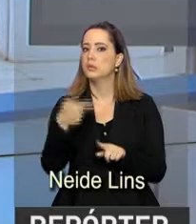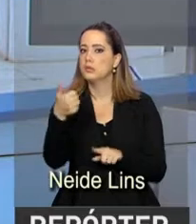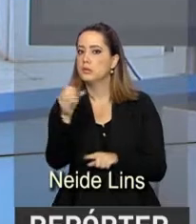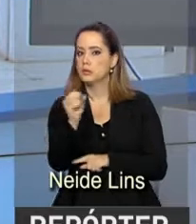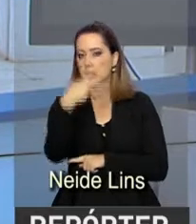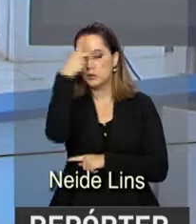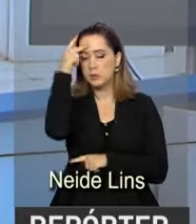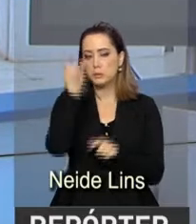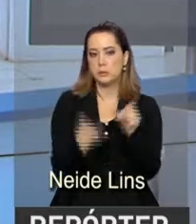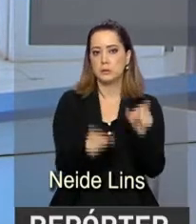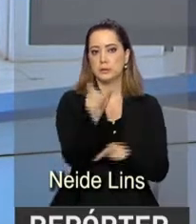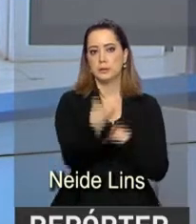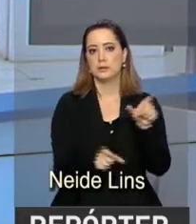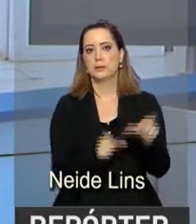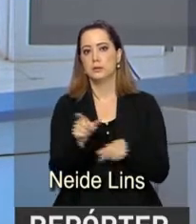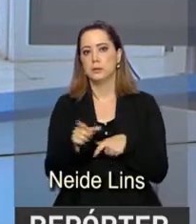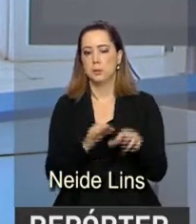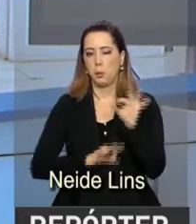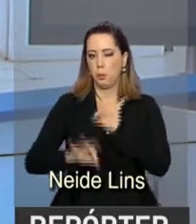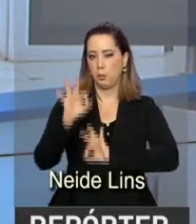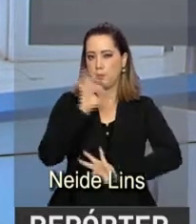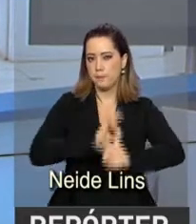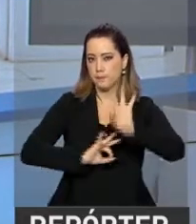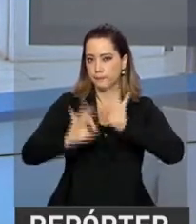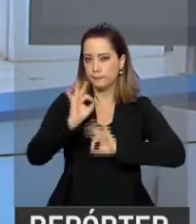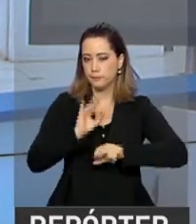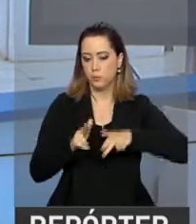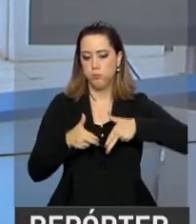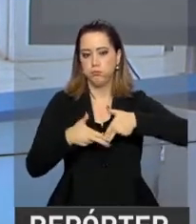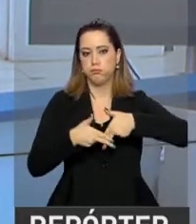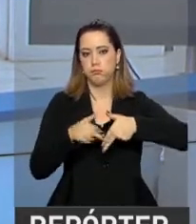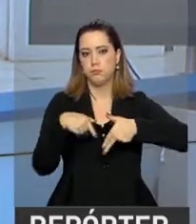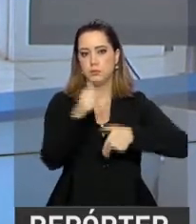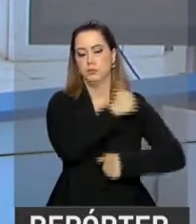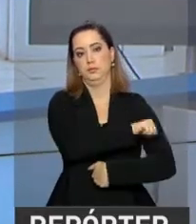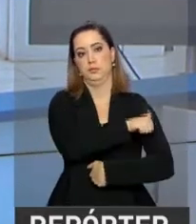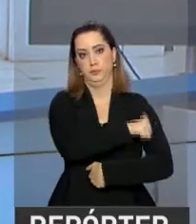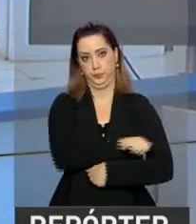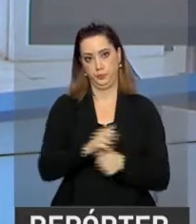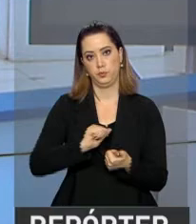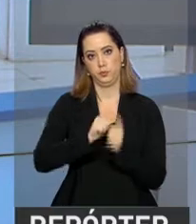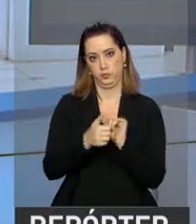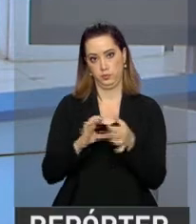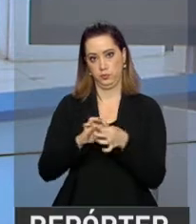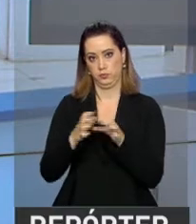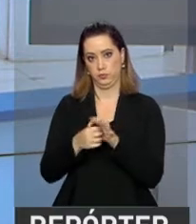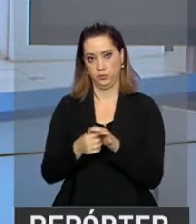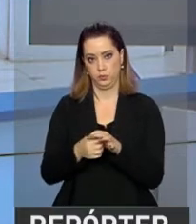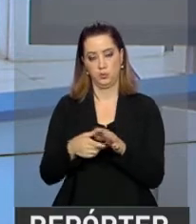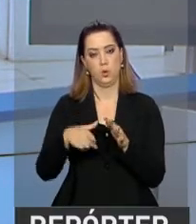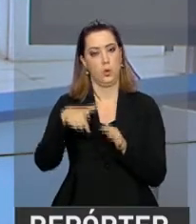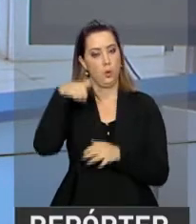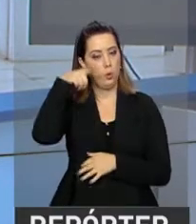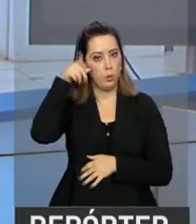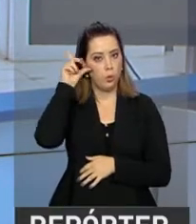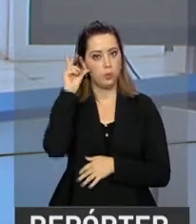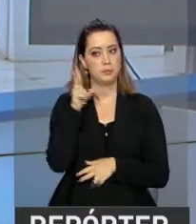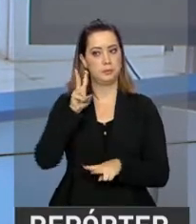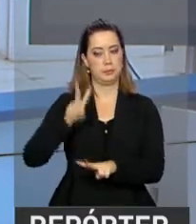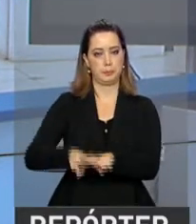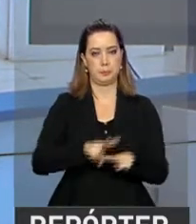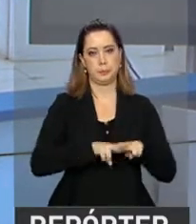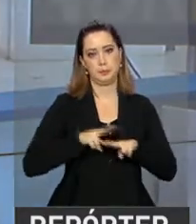planejar ataques terroristas durante os Jogos Olímpicos do Rio de Janeiro. Eles foram detidos ontem durante a operação hashtag da Polícia